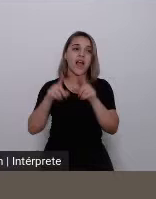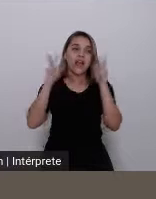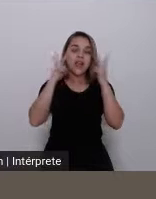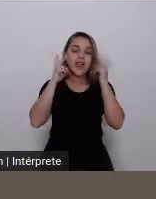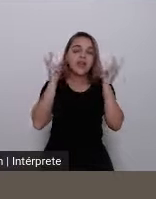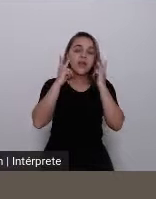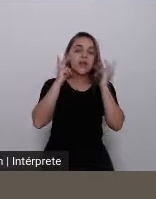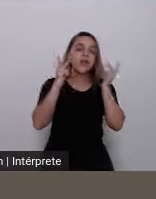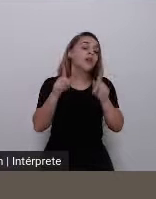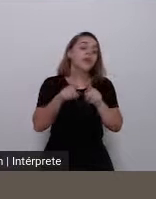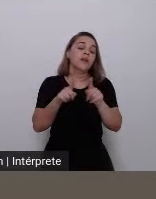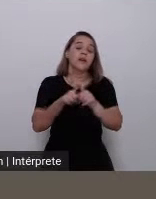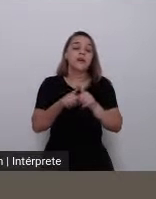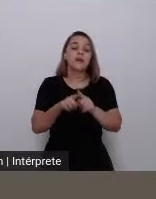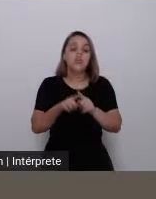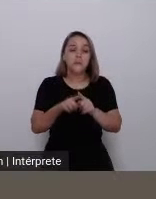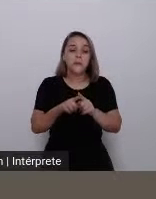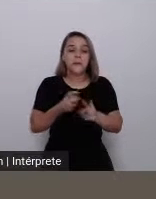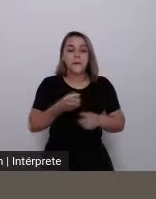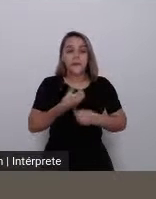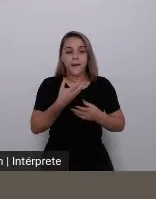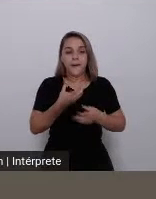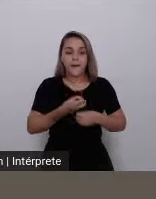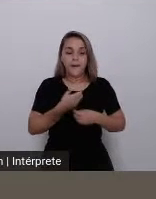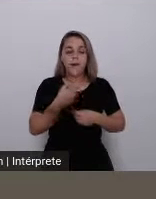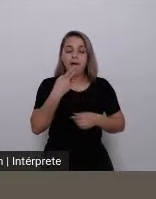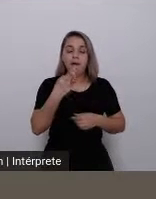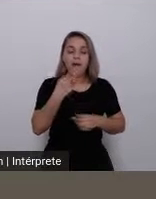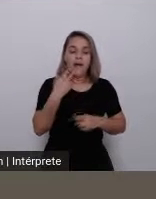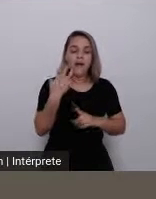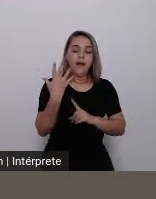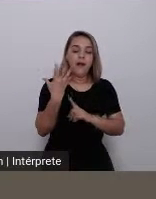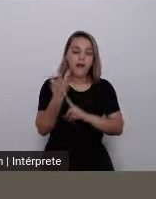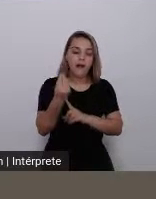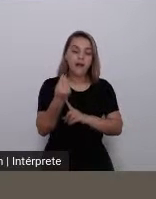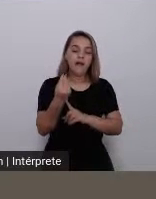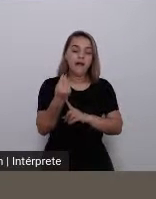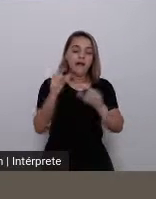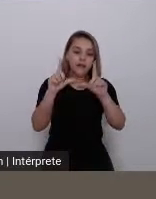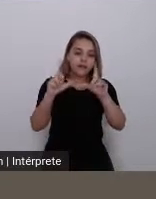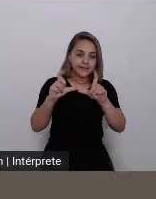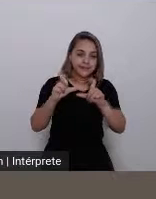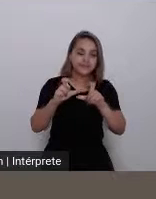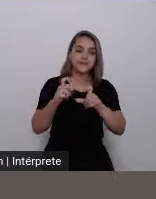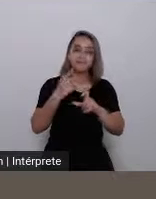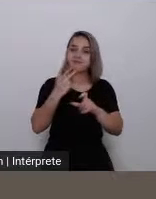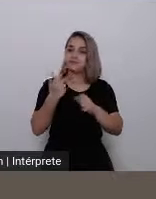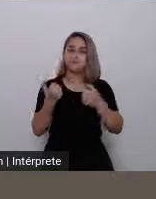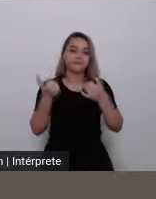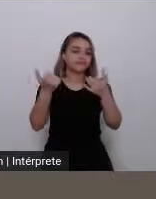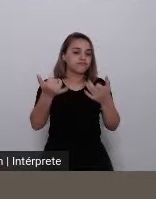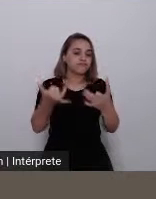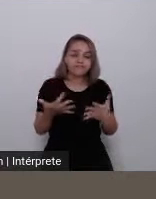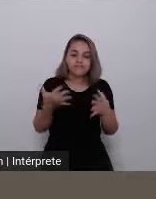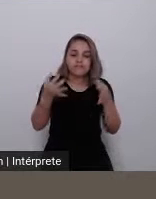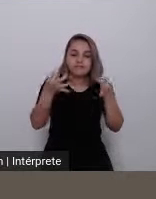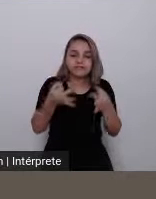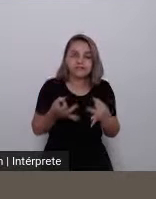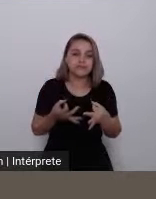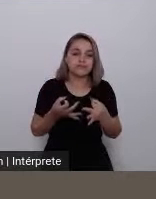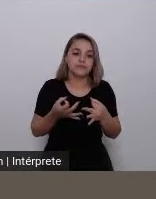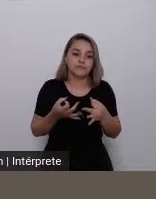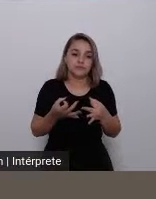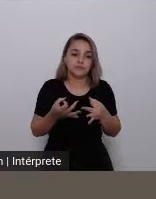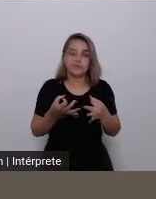E no Manifesto ele também zomba do que ele chama de artista-fotógrafo, que ele não explica exatamente a quem ele estava